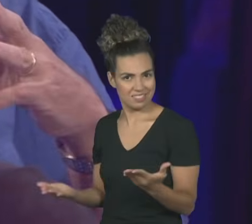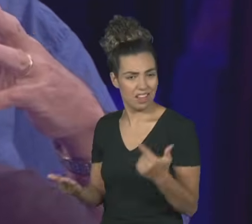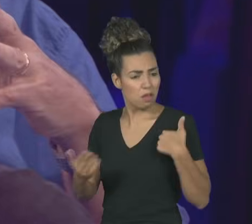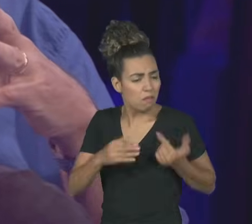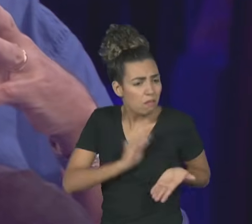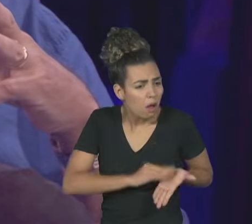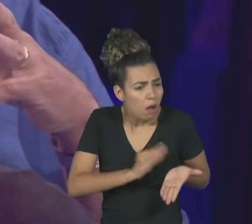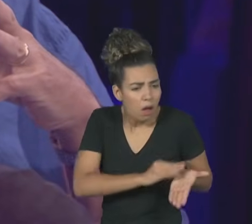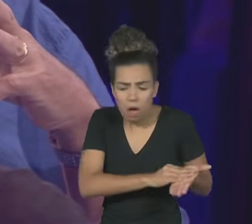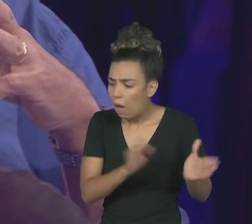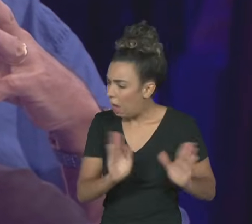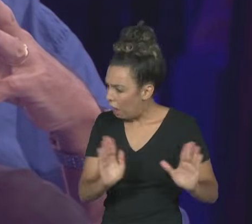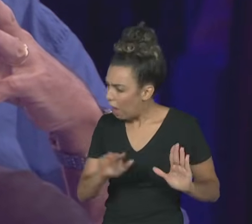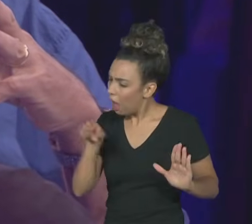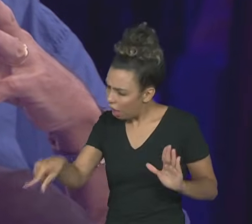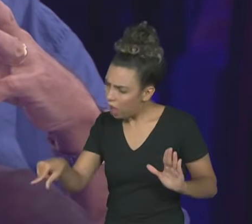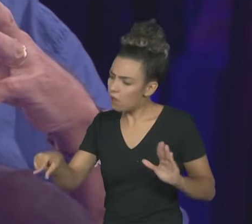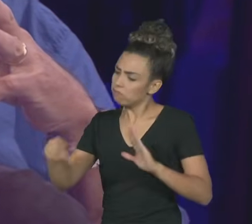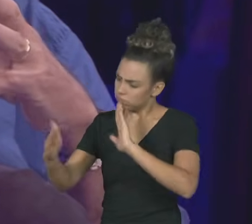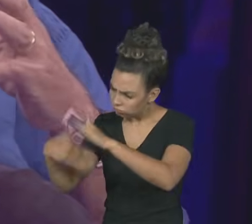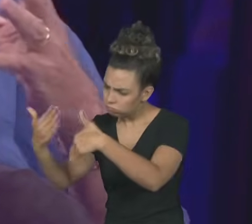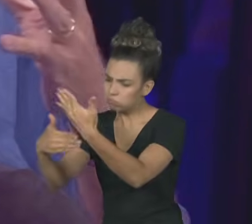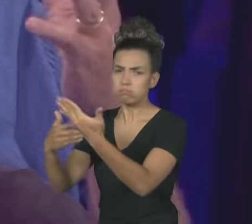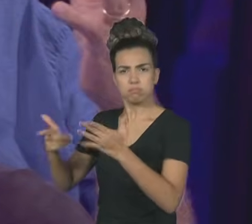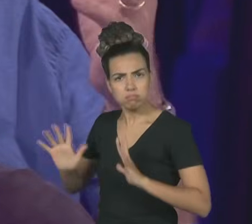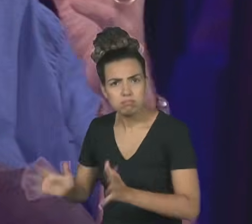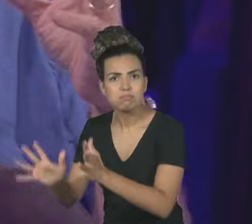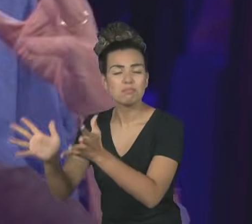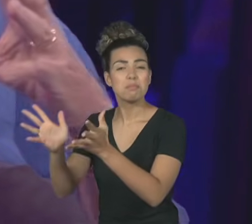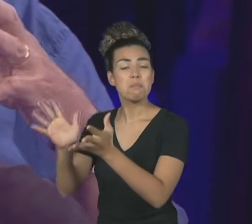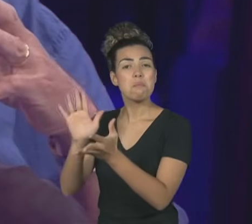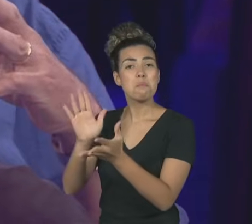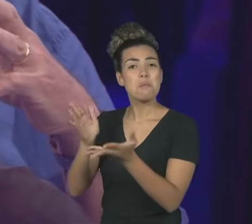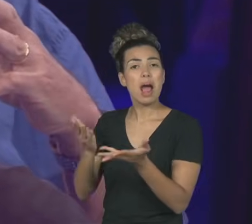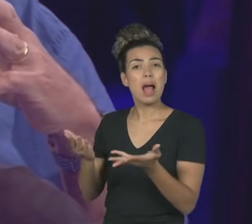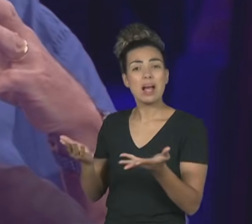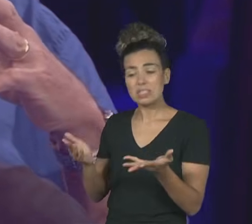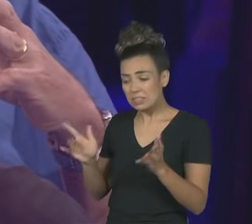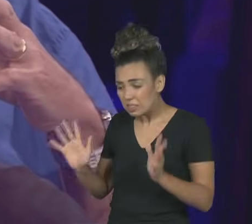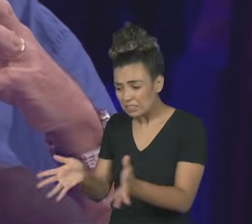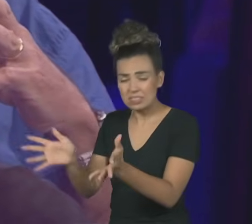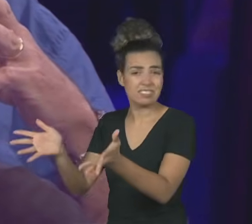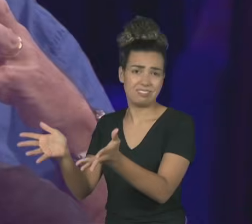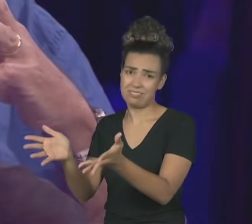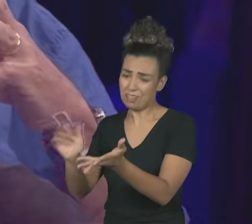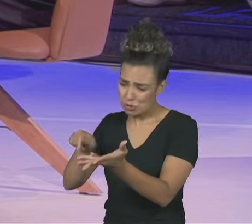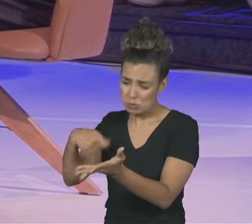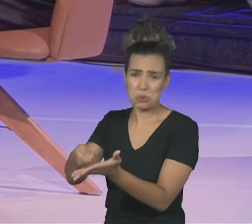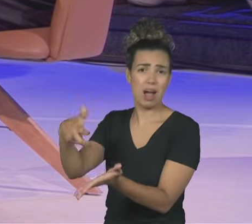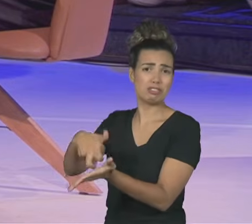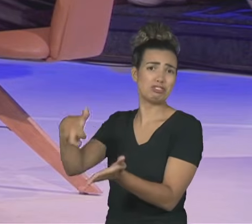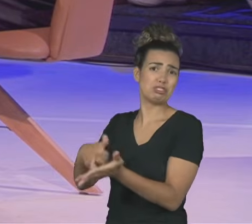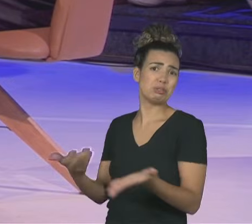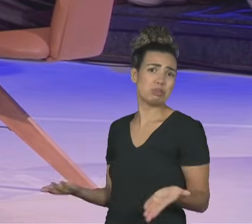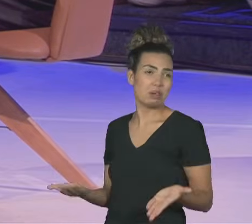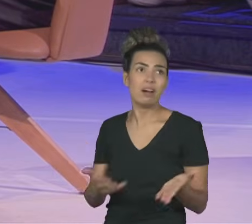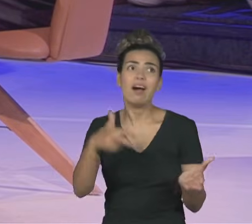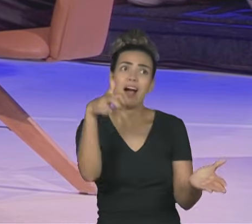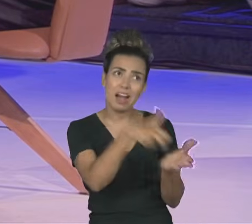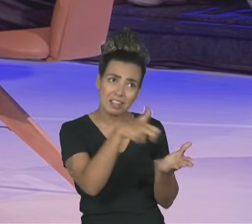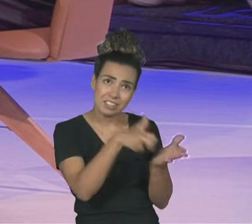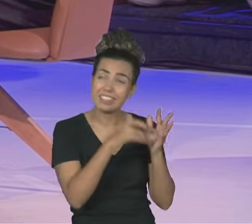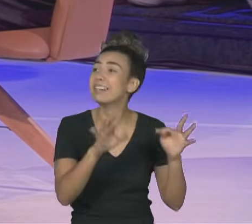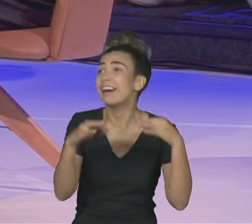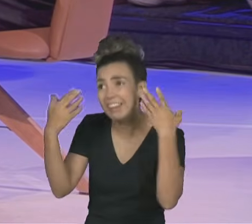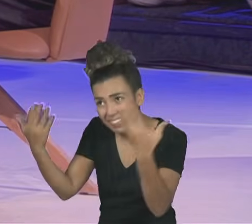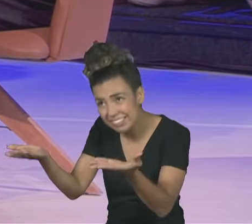boa. Mas na verdade, é um castigo. É um castigo. É um castigo.